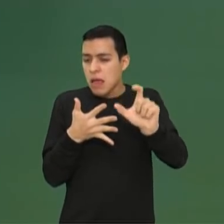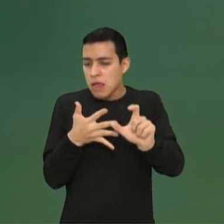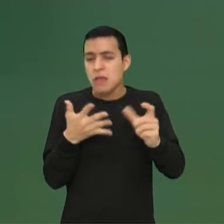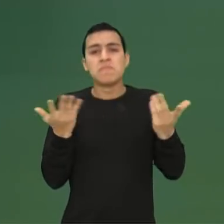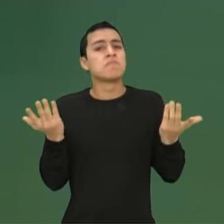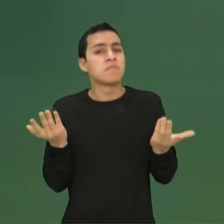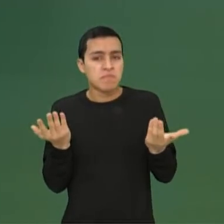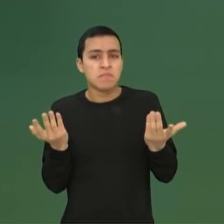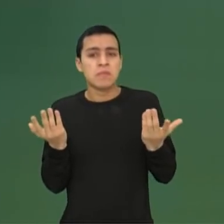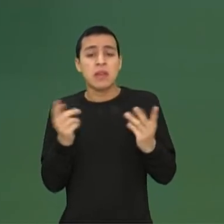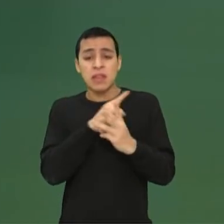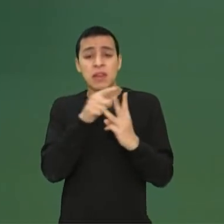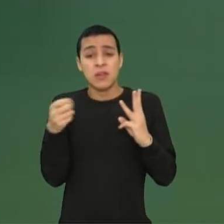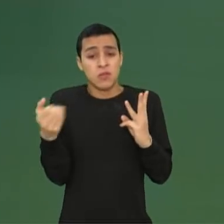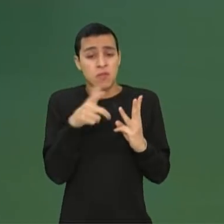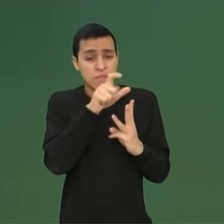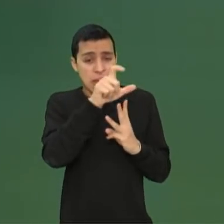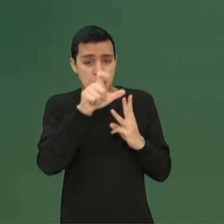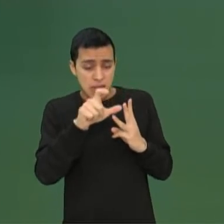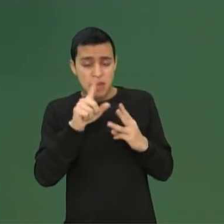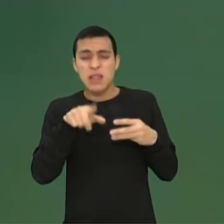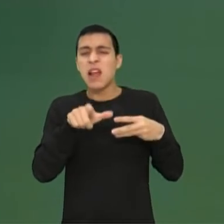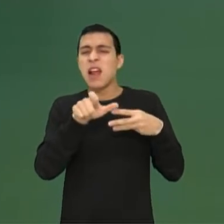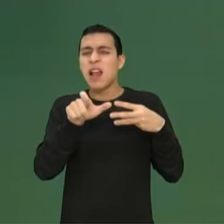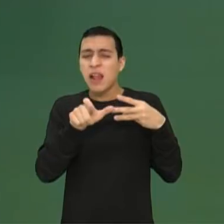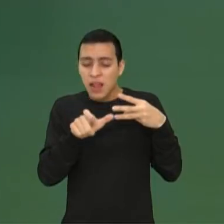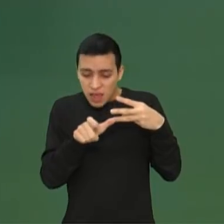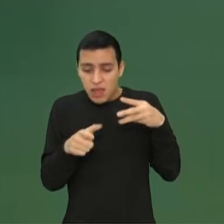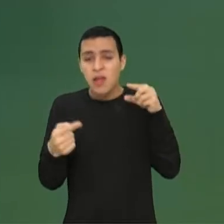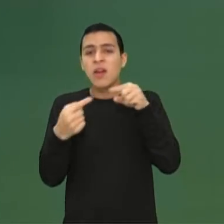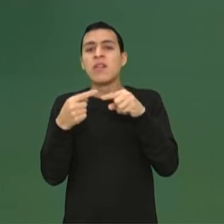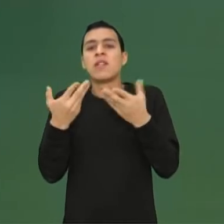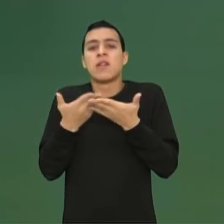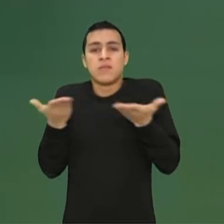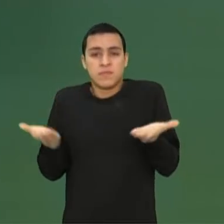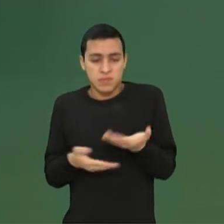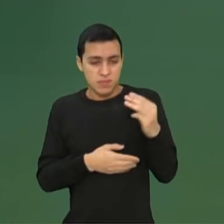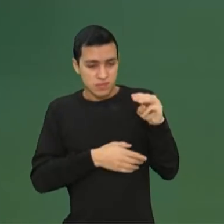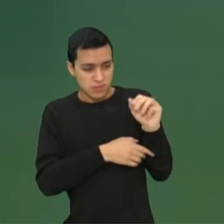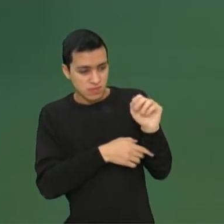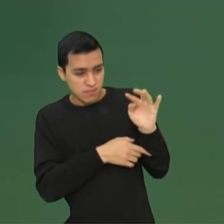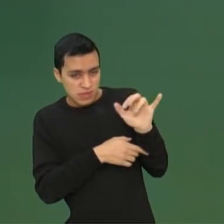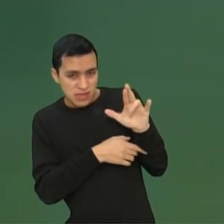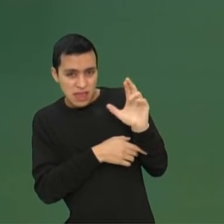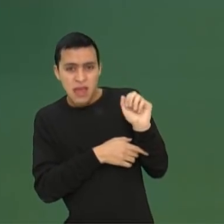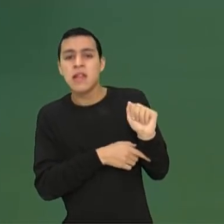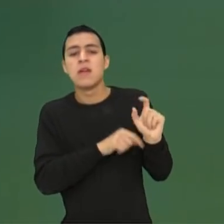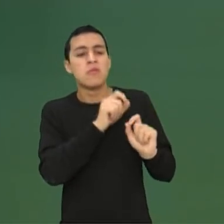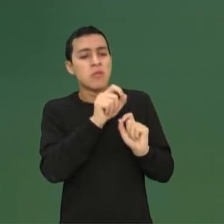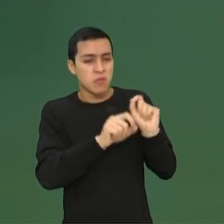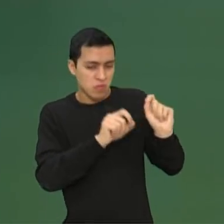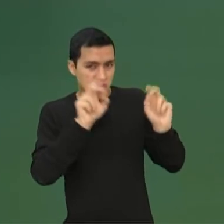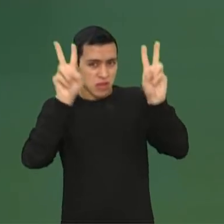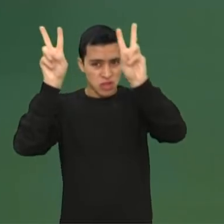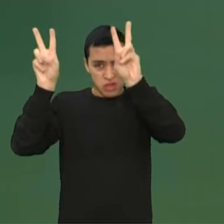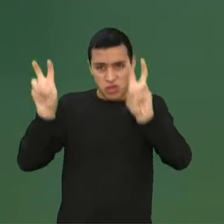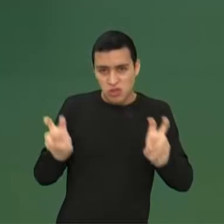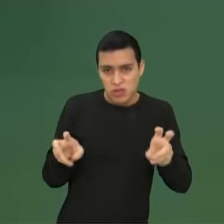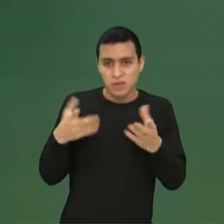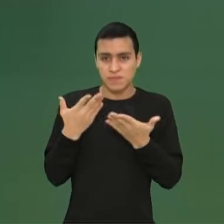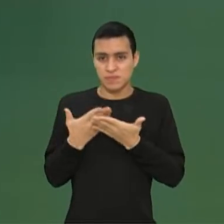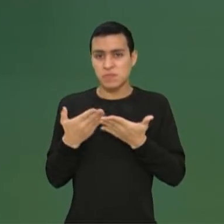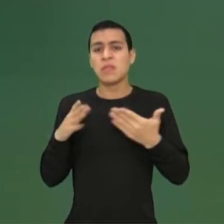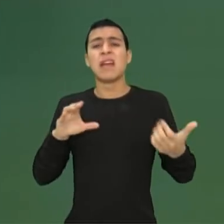3 termos novos. Esses são os termos da nossa aula de hoje. Matéria, que é o título da nossa aula, né?